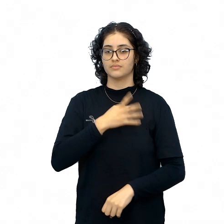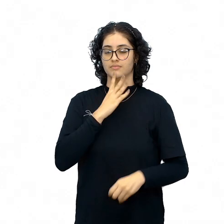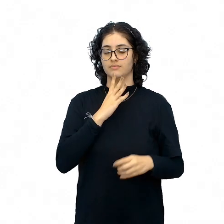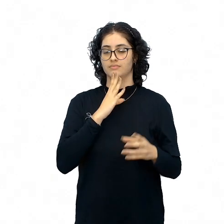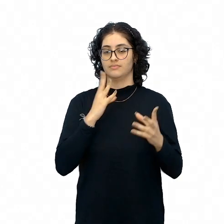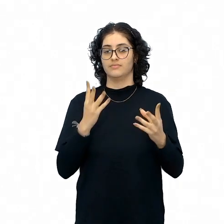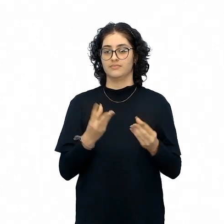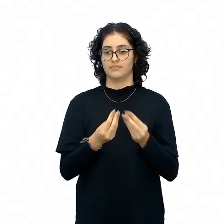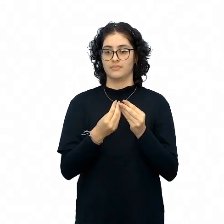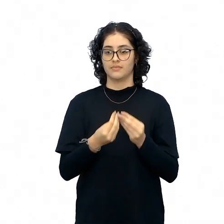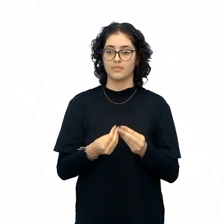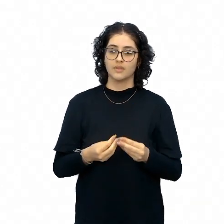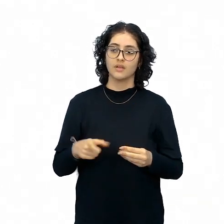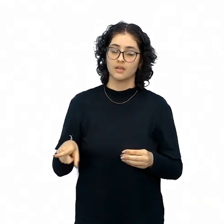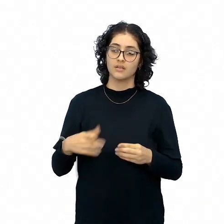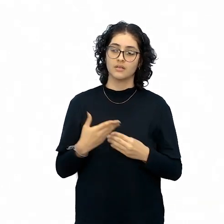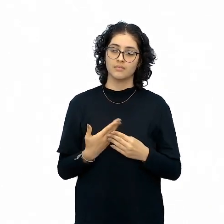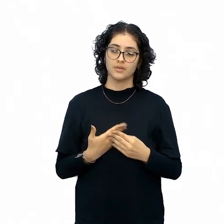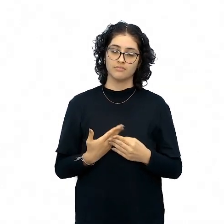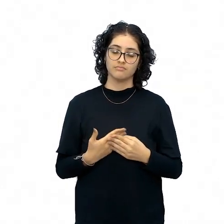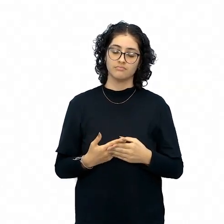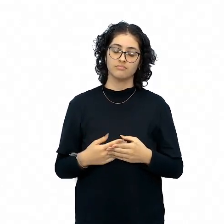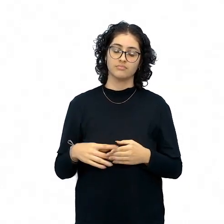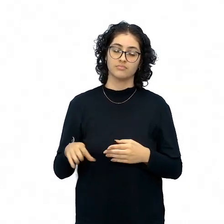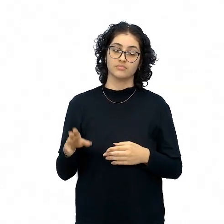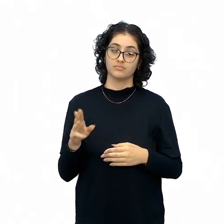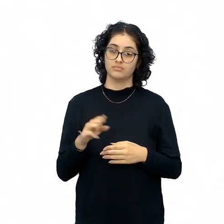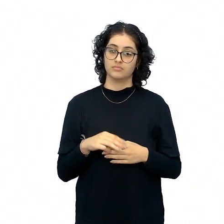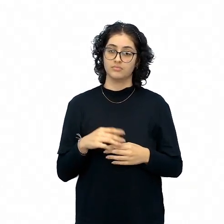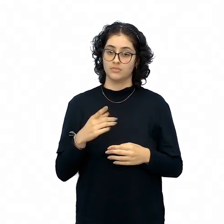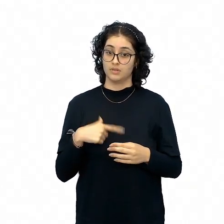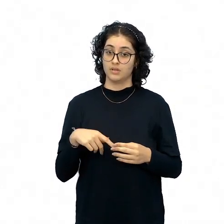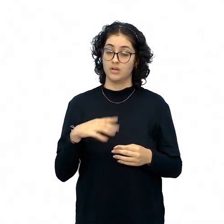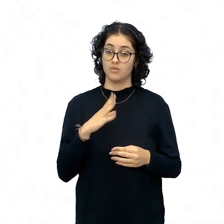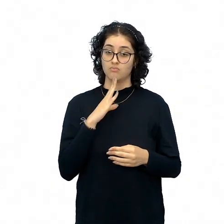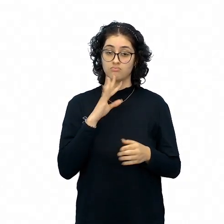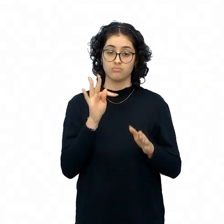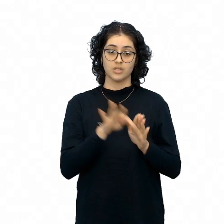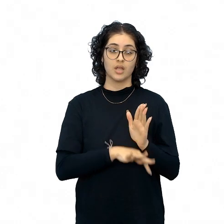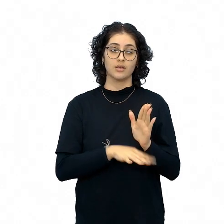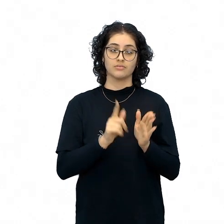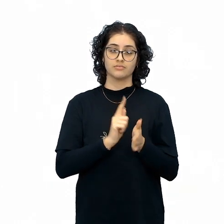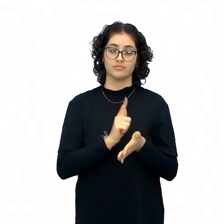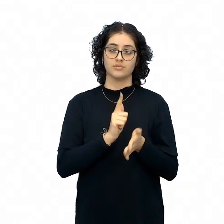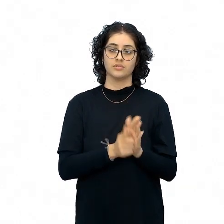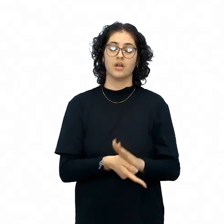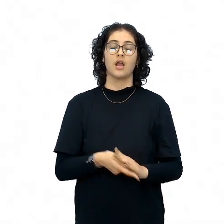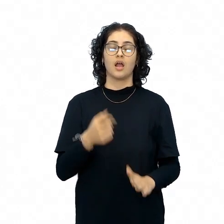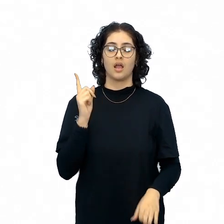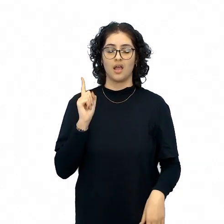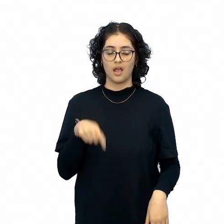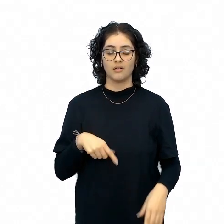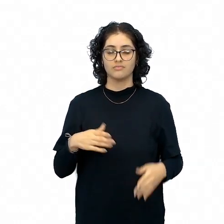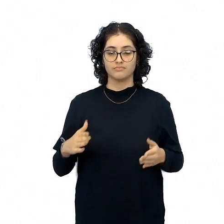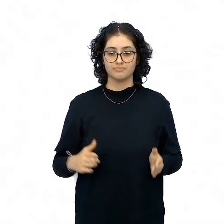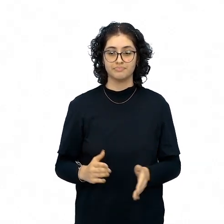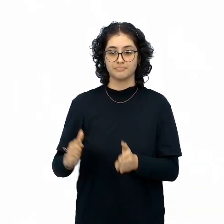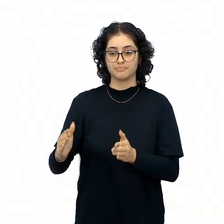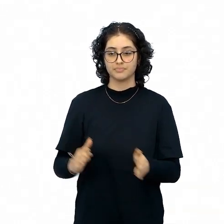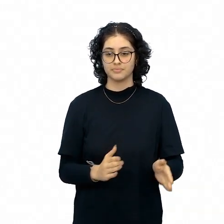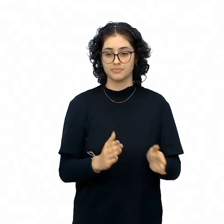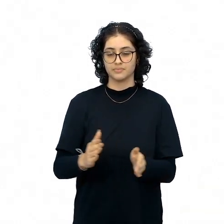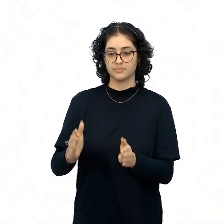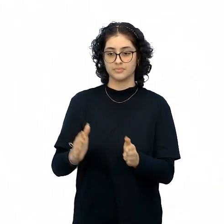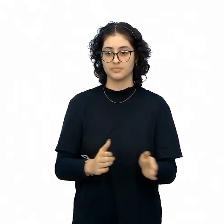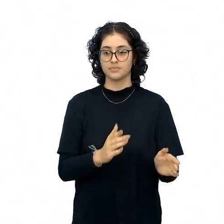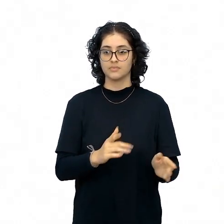conhecimentos. E o ensino, né, e a aprendizagem por meio de gêneros textuais é o caminho, professores, para que os nossos